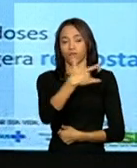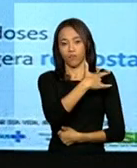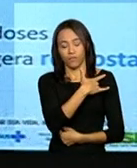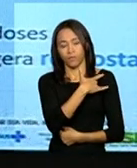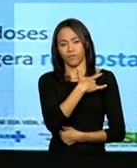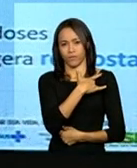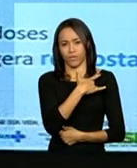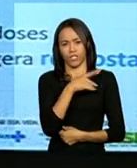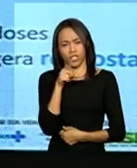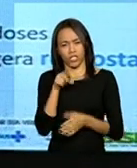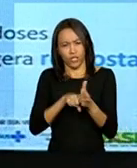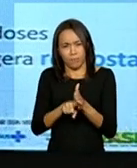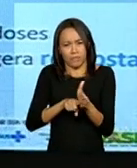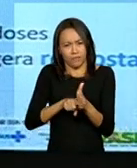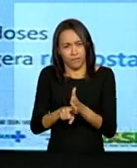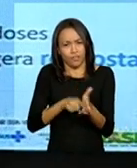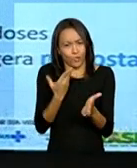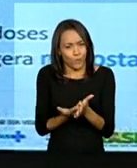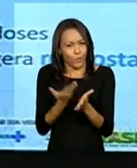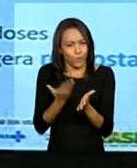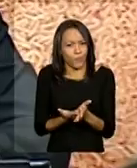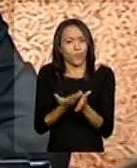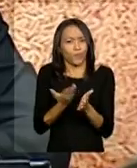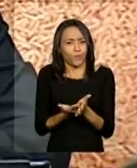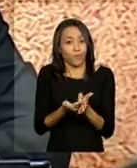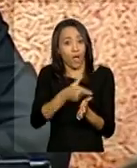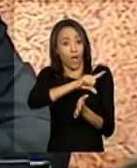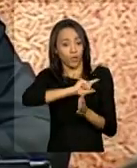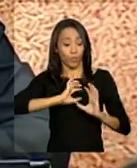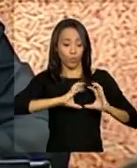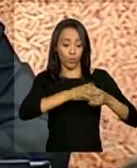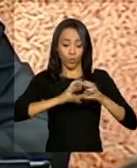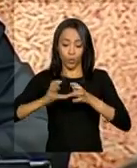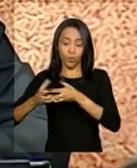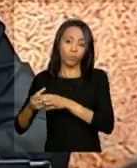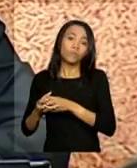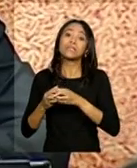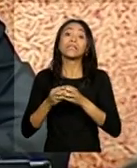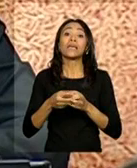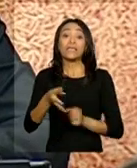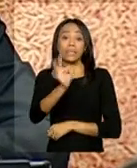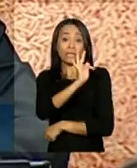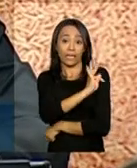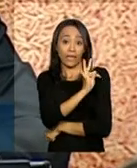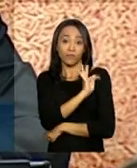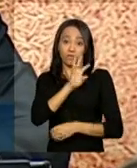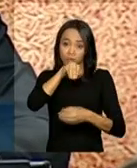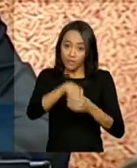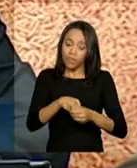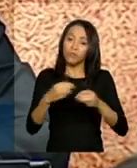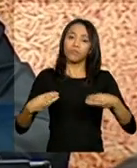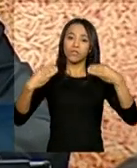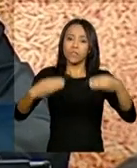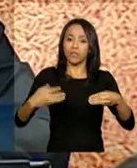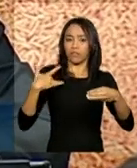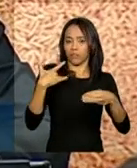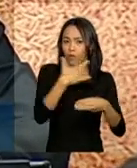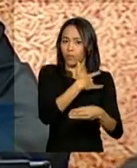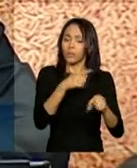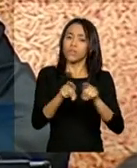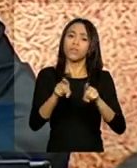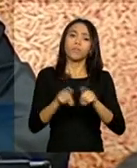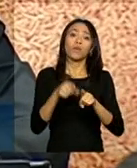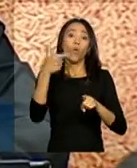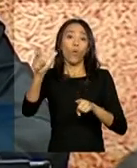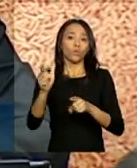a partir desse estudo que foi feito com os vários grupos técnicos do Ministério da Saúde e com recomendação da organização pan-americana